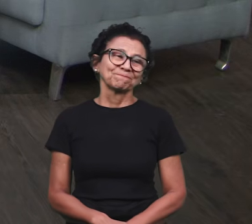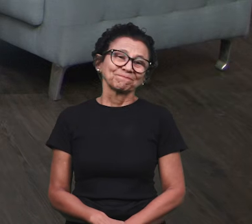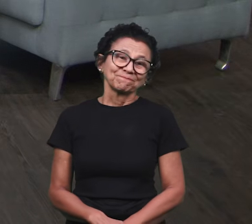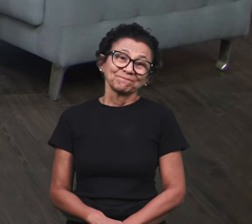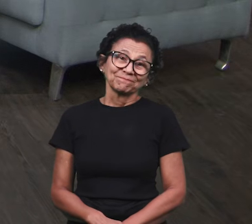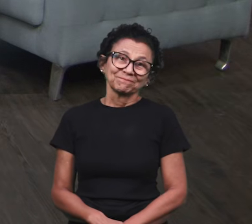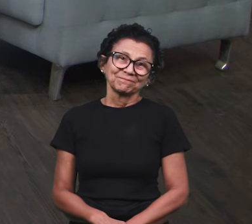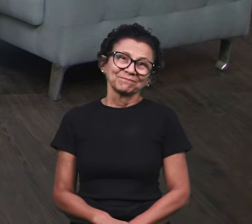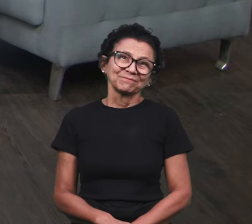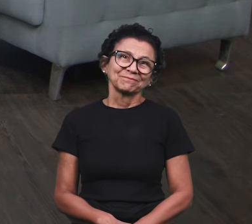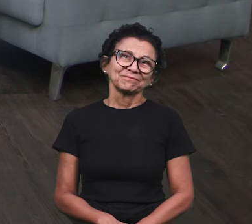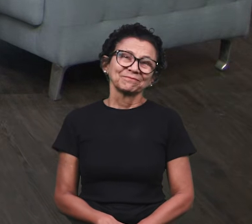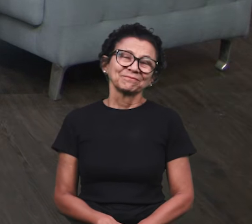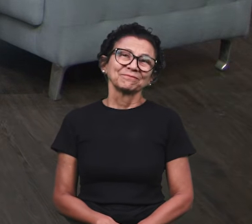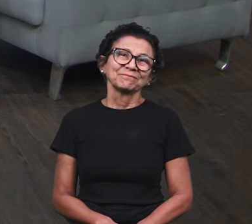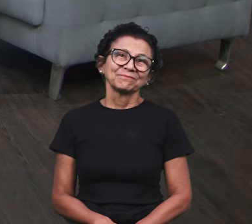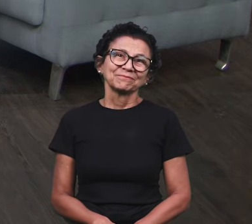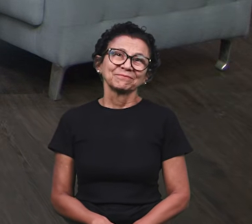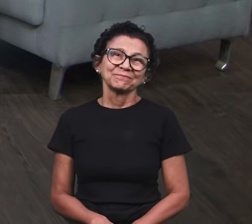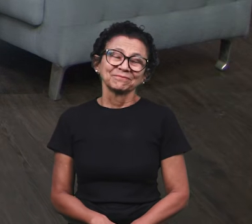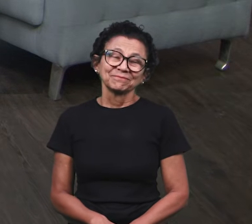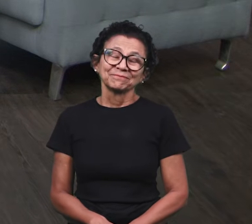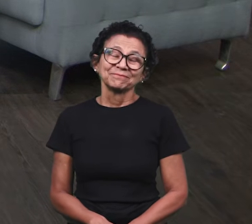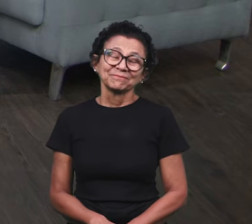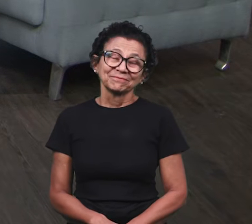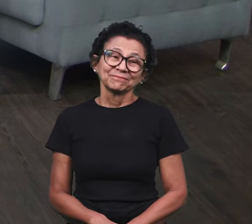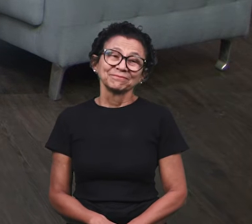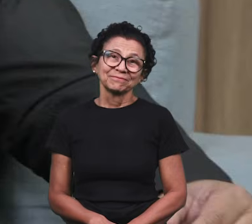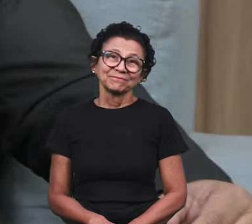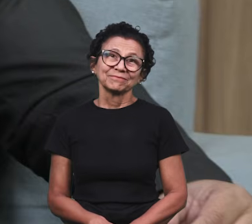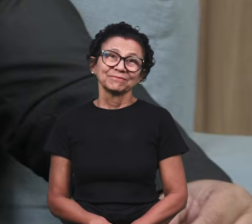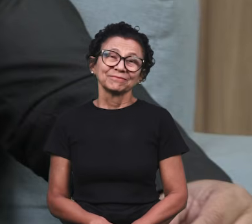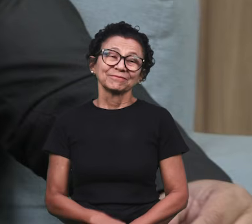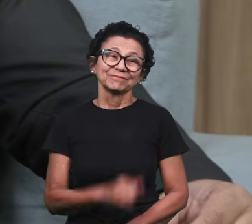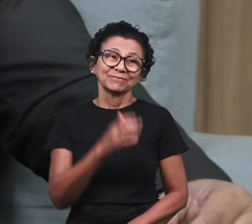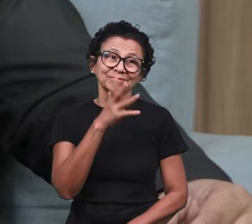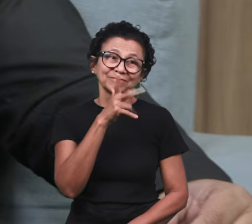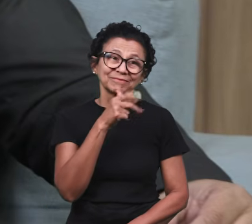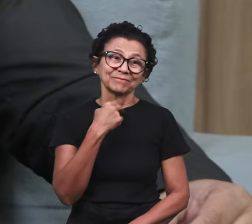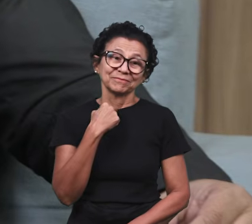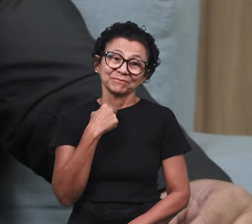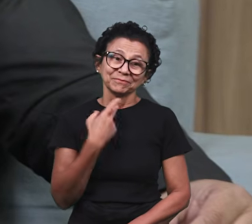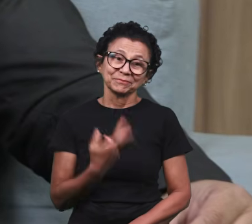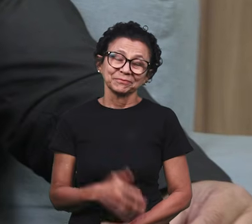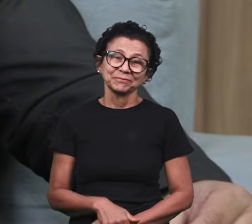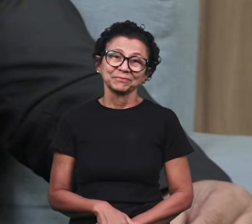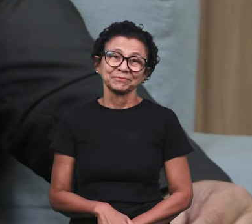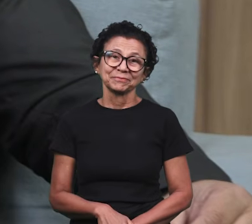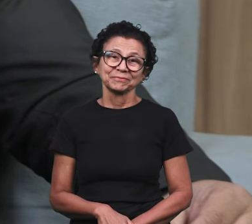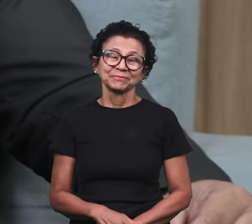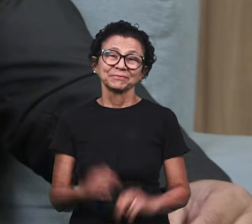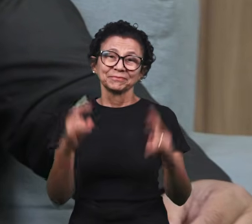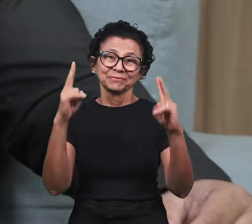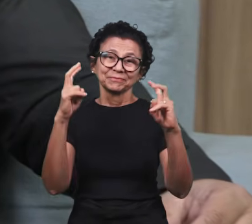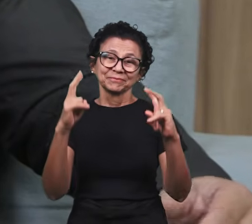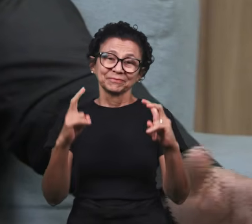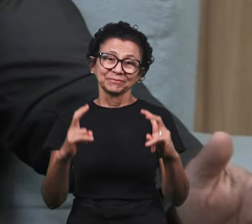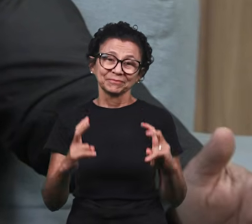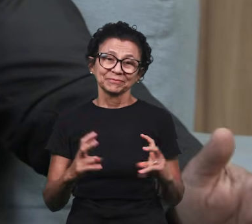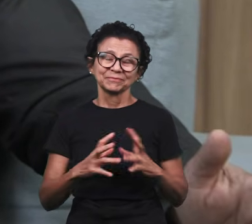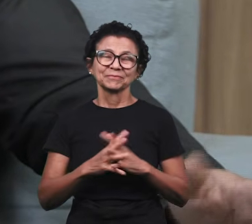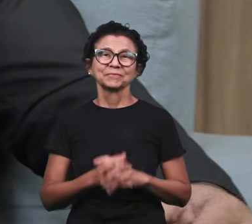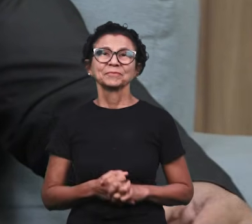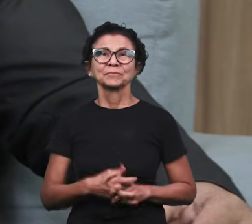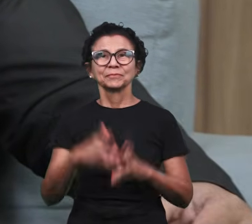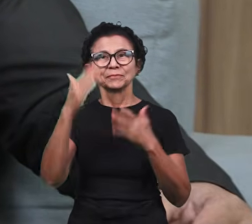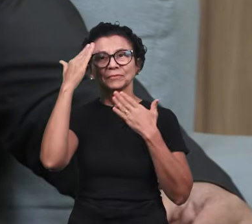dele todo esse episódio, hein? Se falasse aqui, ia demorar muito tempo, né? Mas, enfim, nós agradecemos a